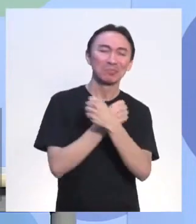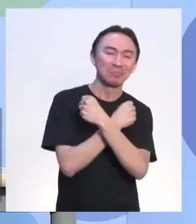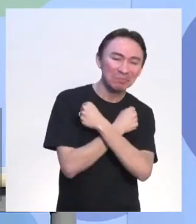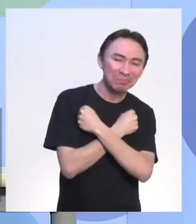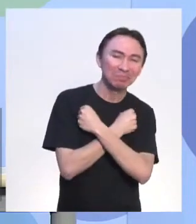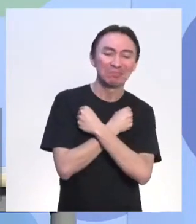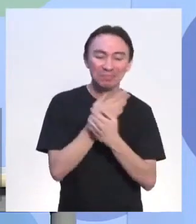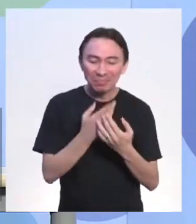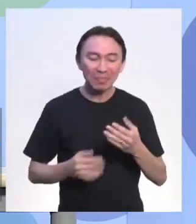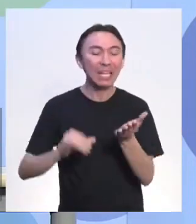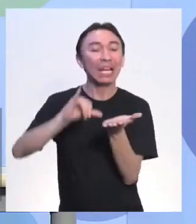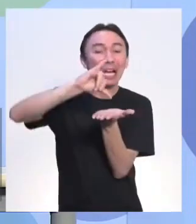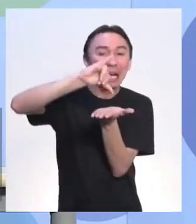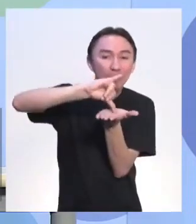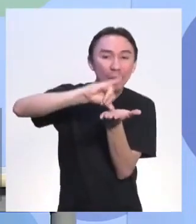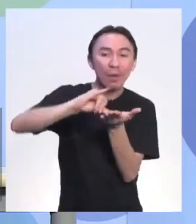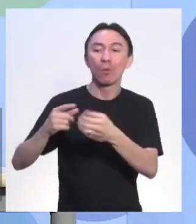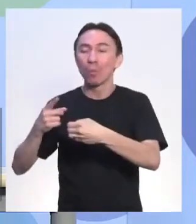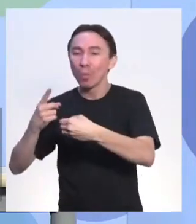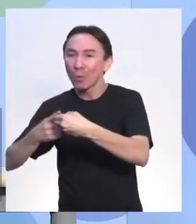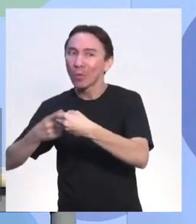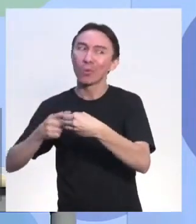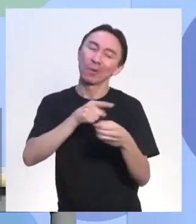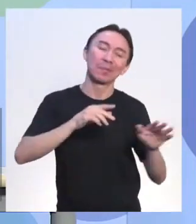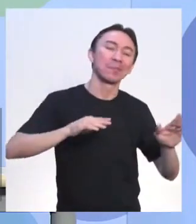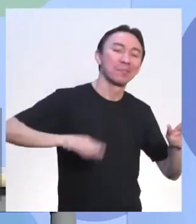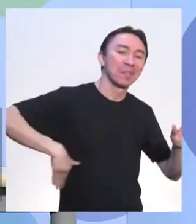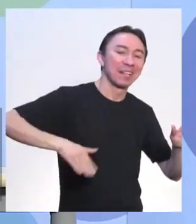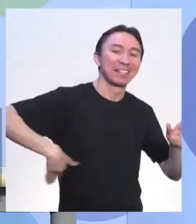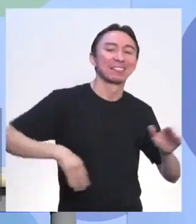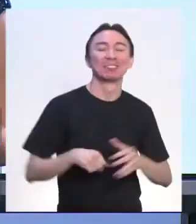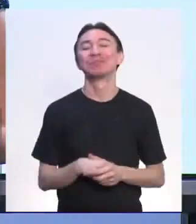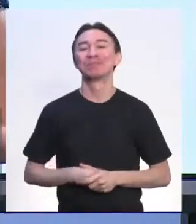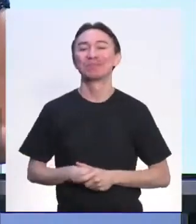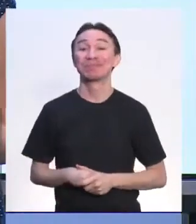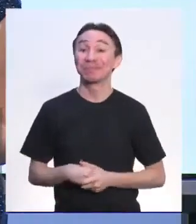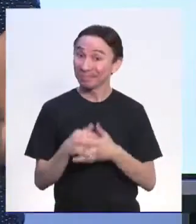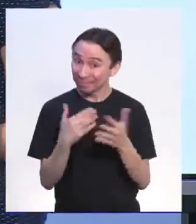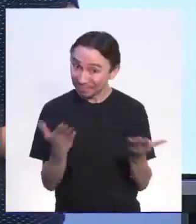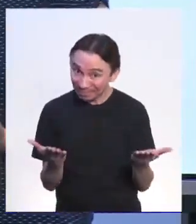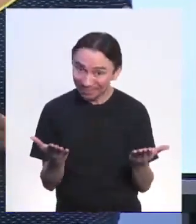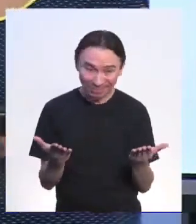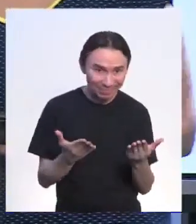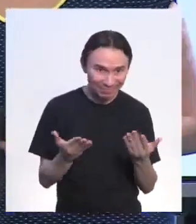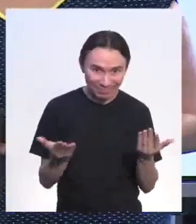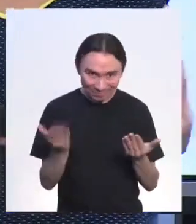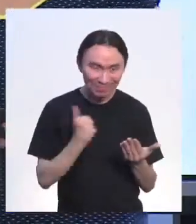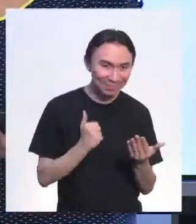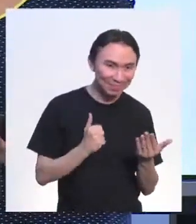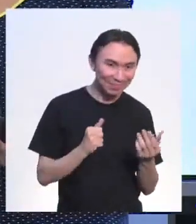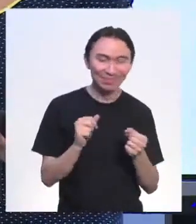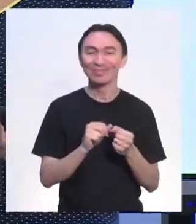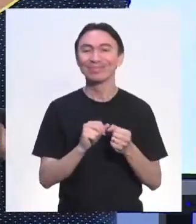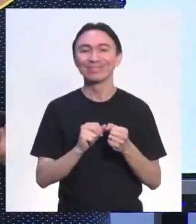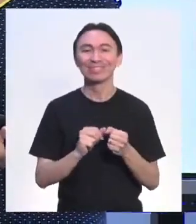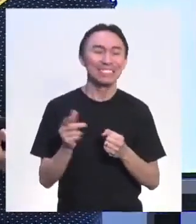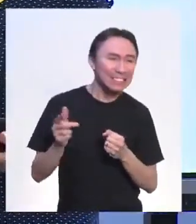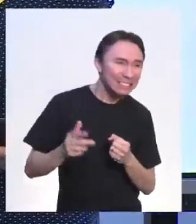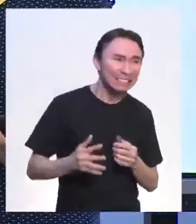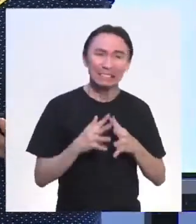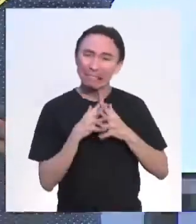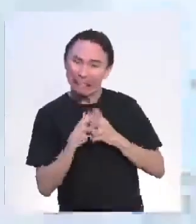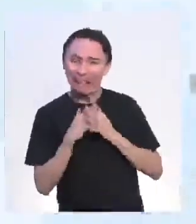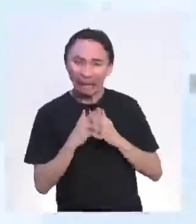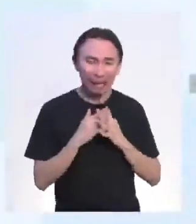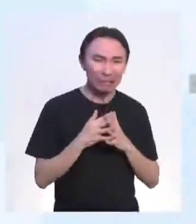da capital, do interior e do litoral. E aí, professora Inês, vamos fazer? Vamos, muito bem. Então, para quem ainda está com